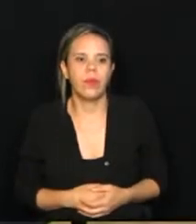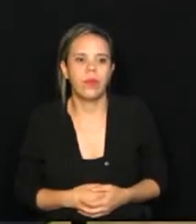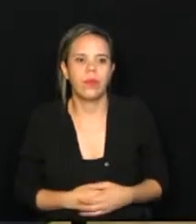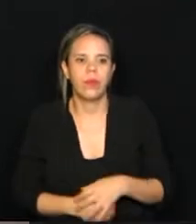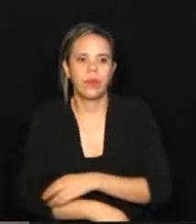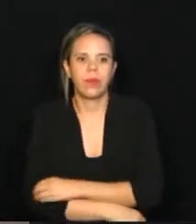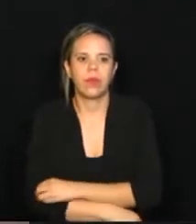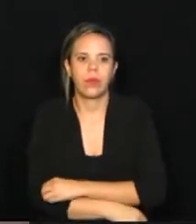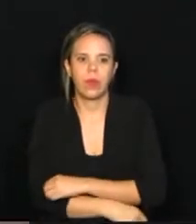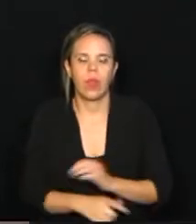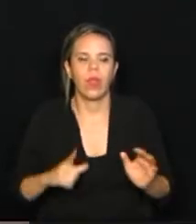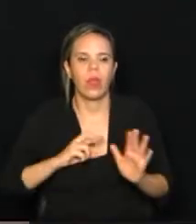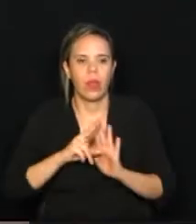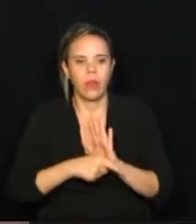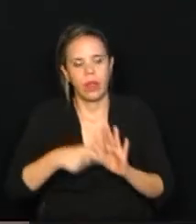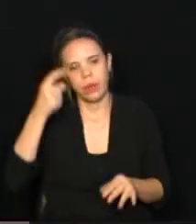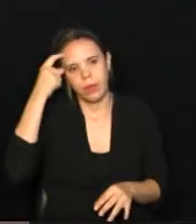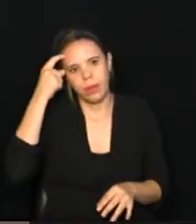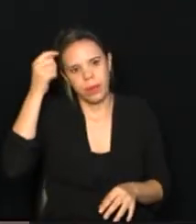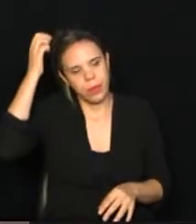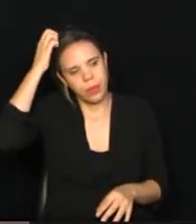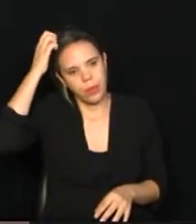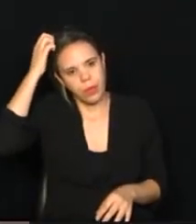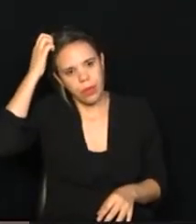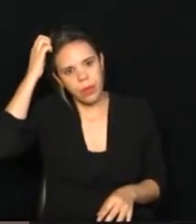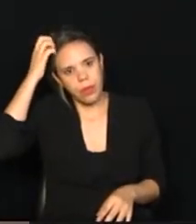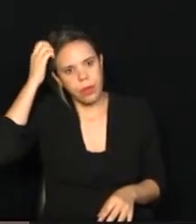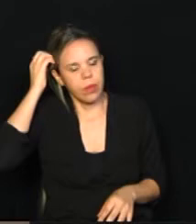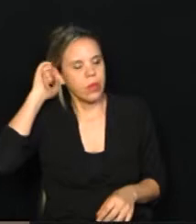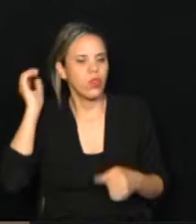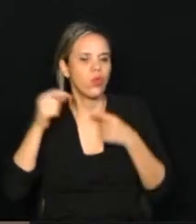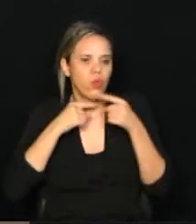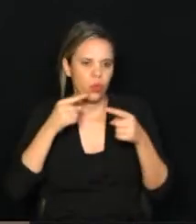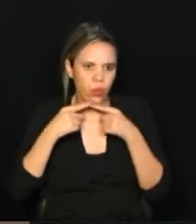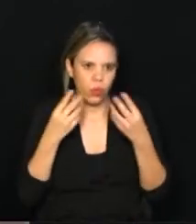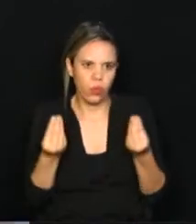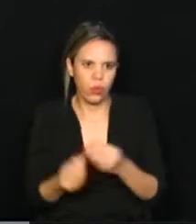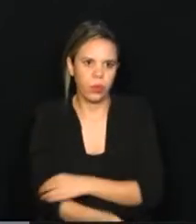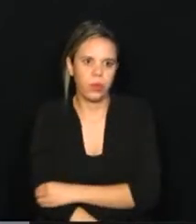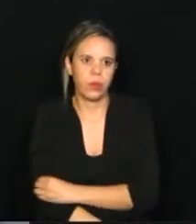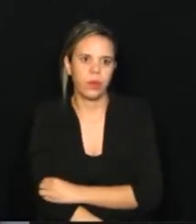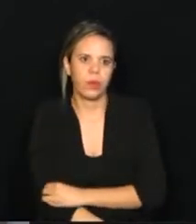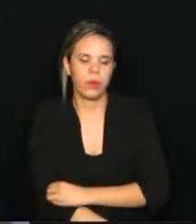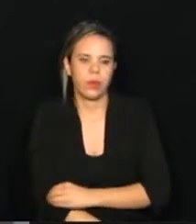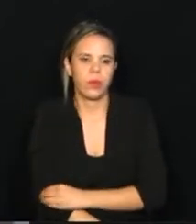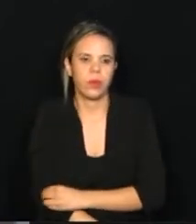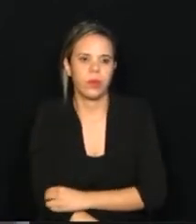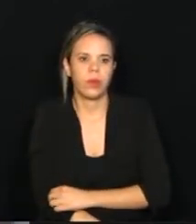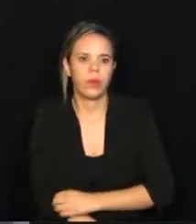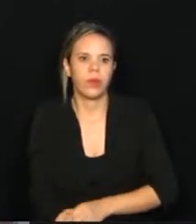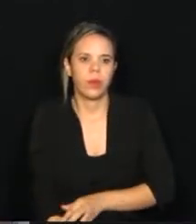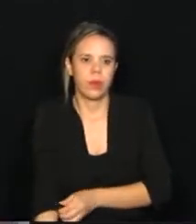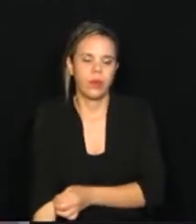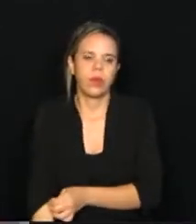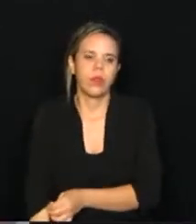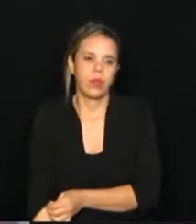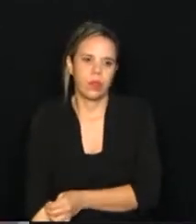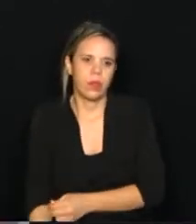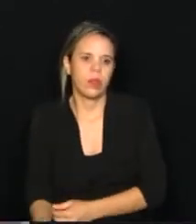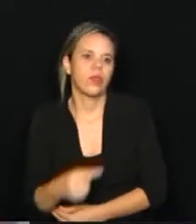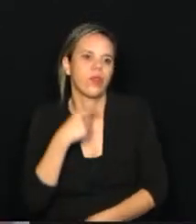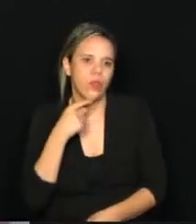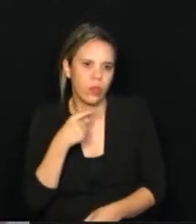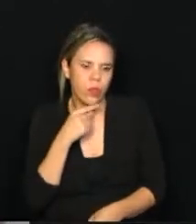Eu tive vários pensamentos. Eu me questionei bastante. Eu questionei